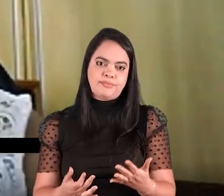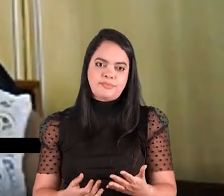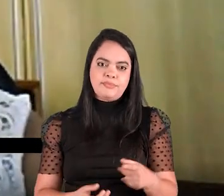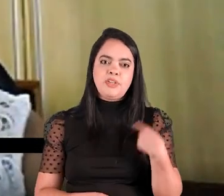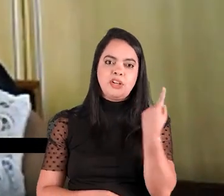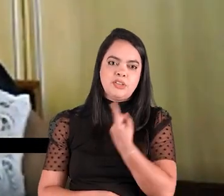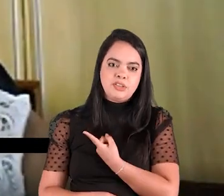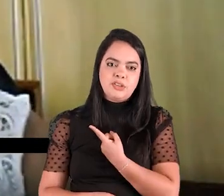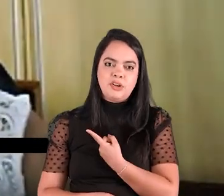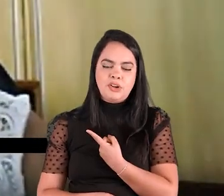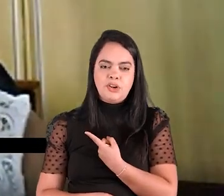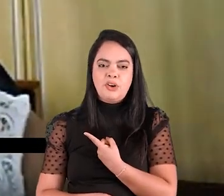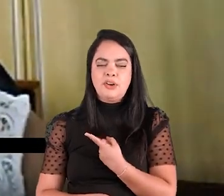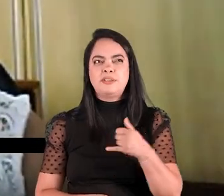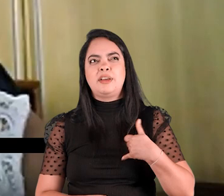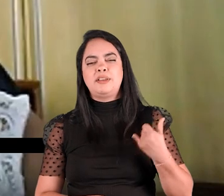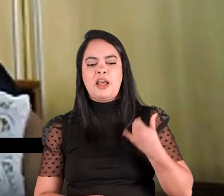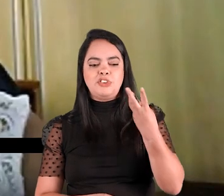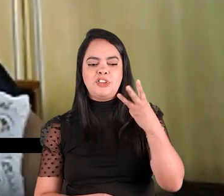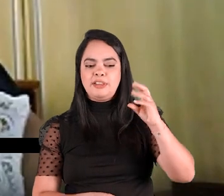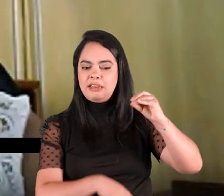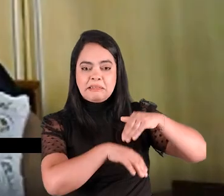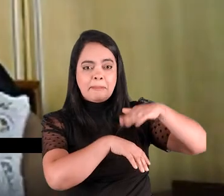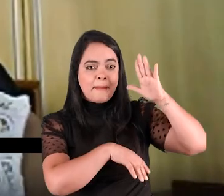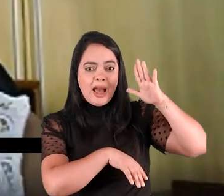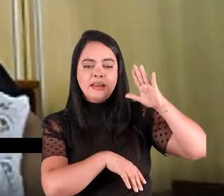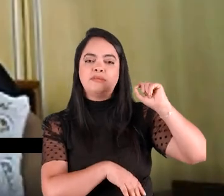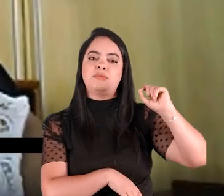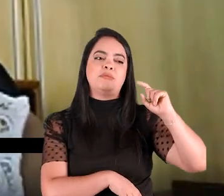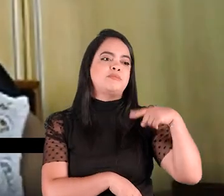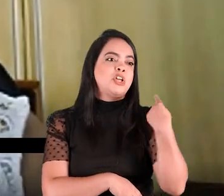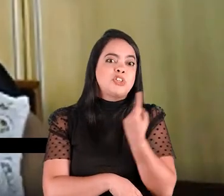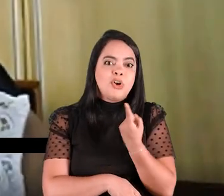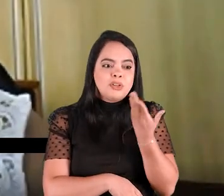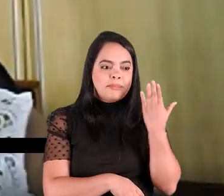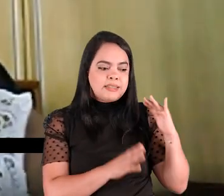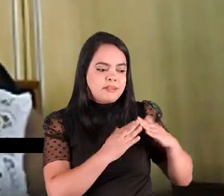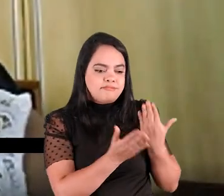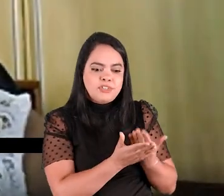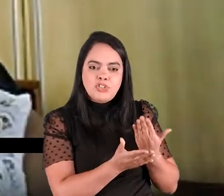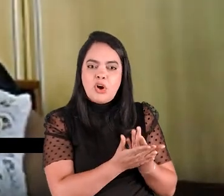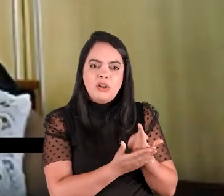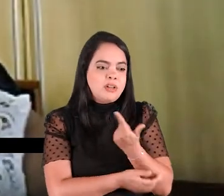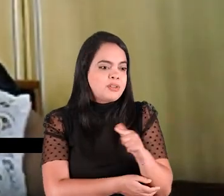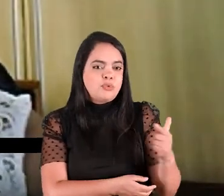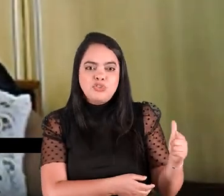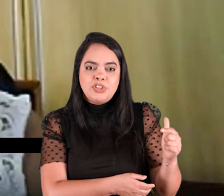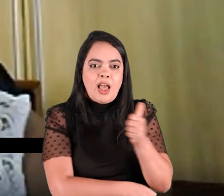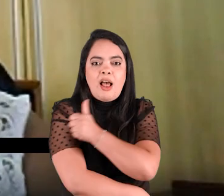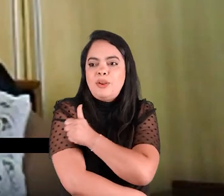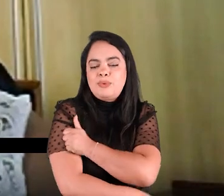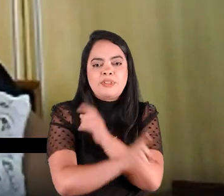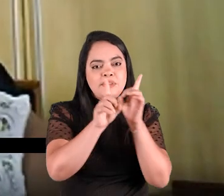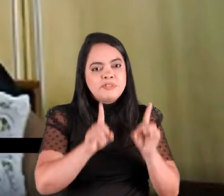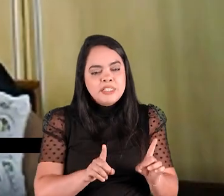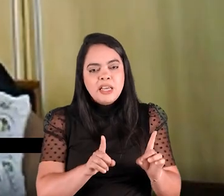uma faixa etária acima dos 30 anos, a gente não conviveu com pessoas com deficiência na escola. Então, se a gente não tinha algum familiar,